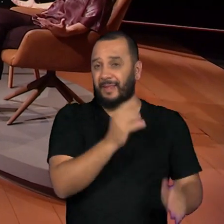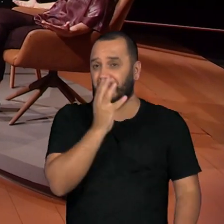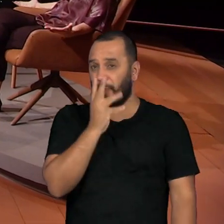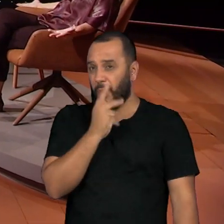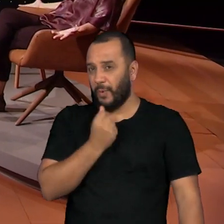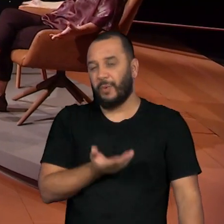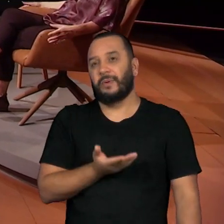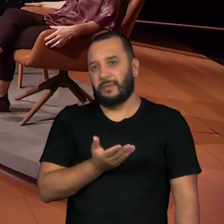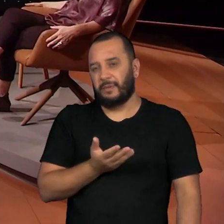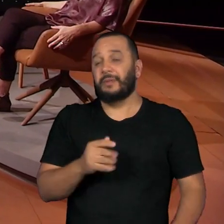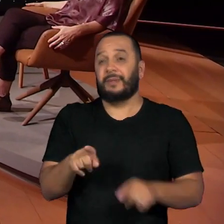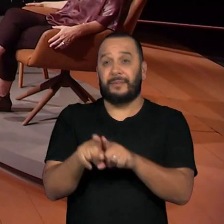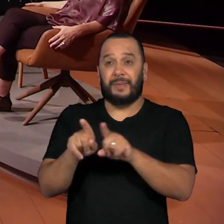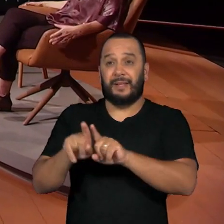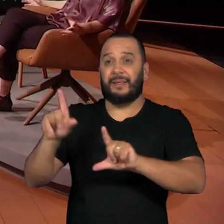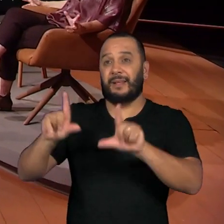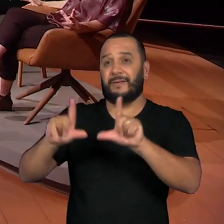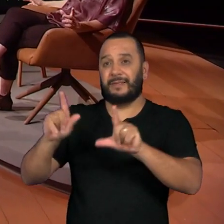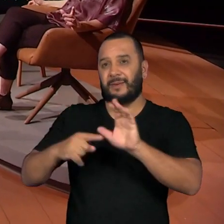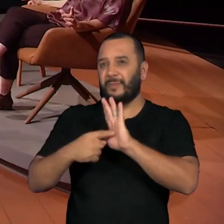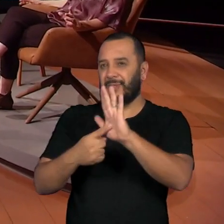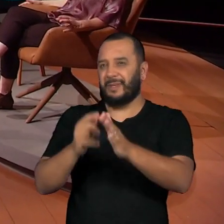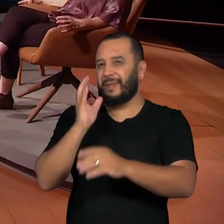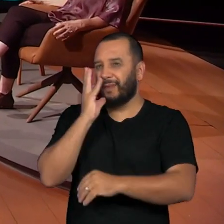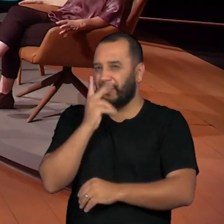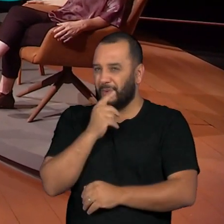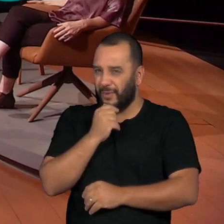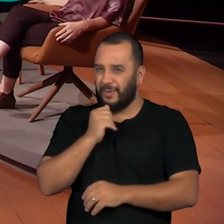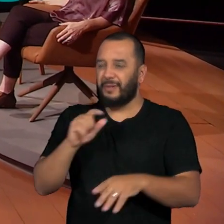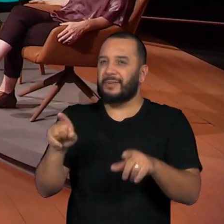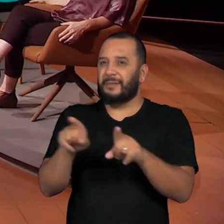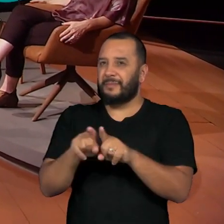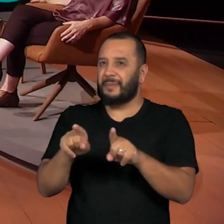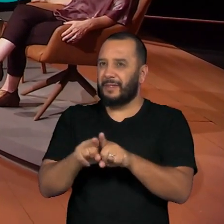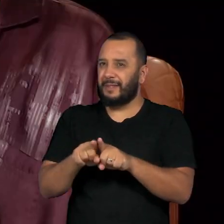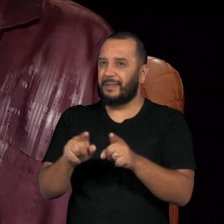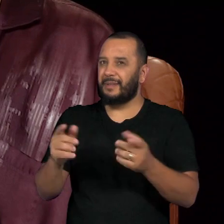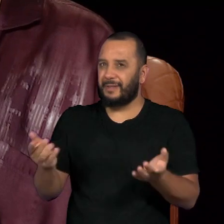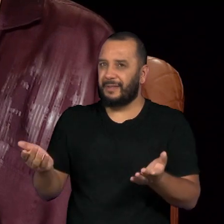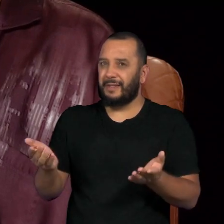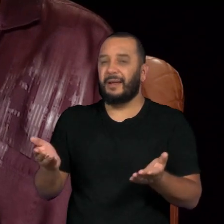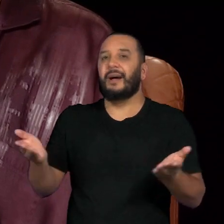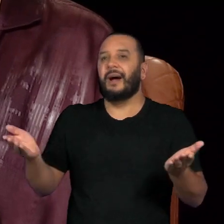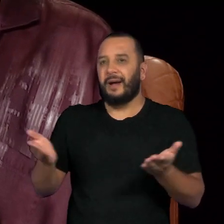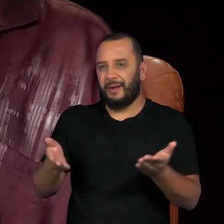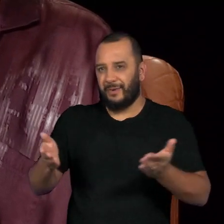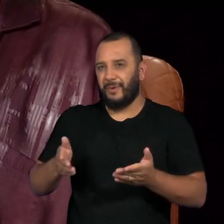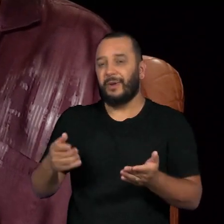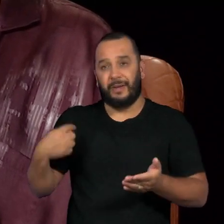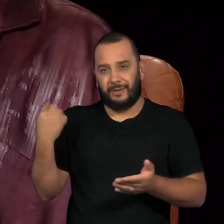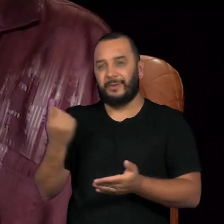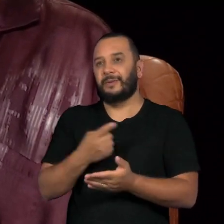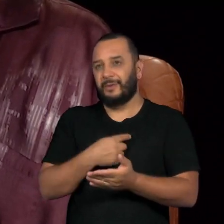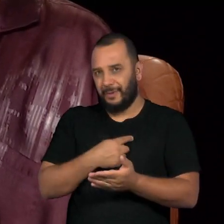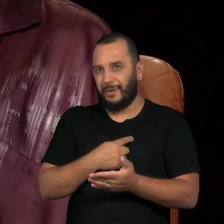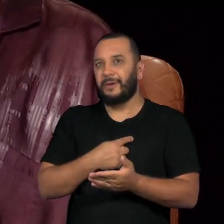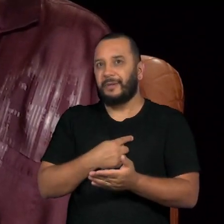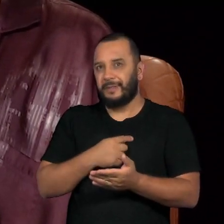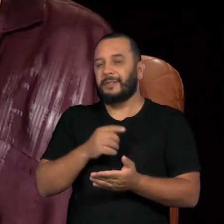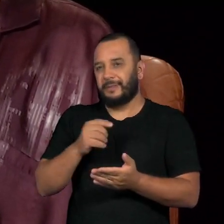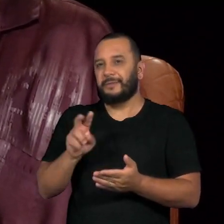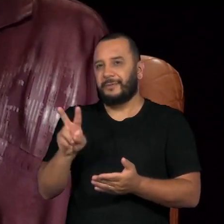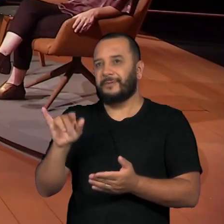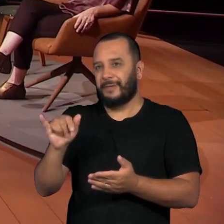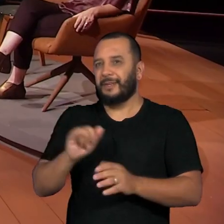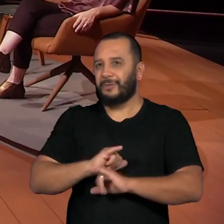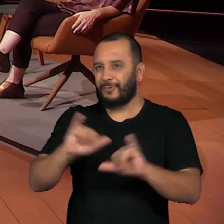assim, demorou muito. Agora, aliás, a gente vai digitalizar e botar ele na roda